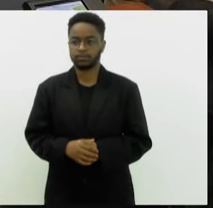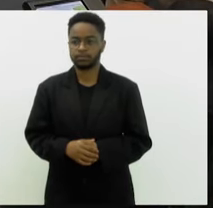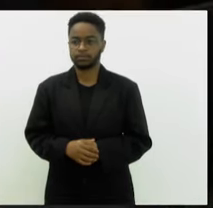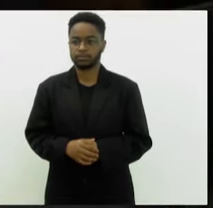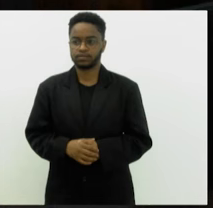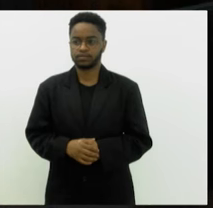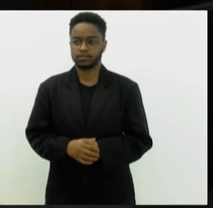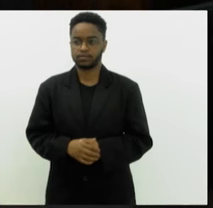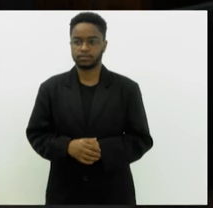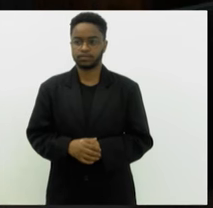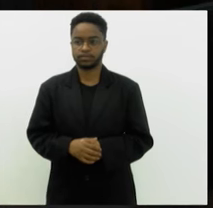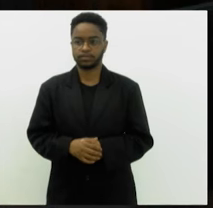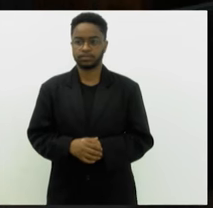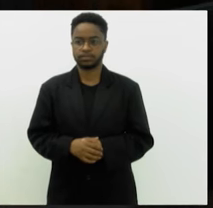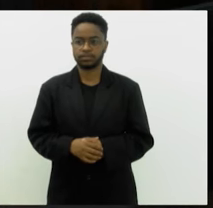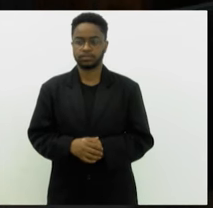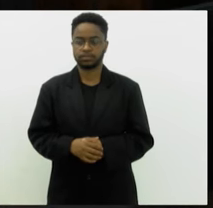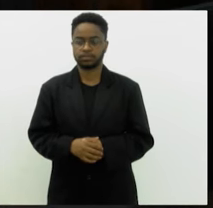Tá.